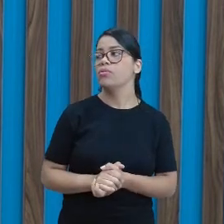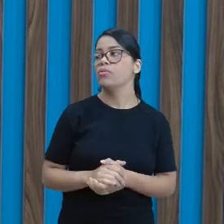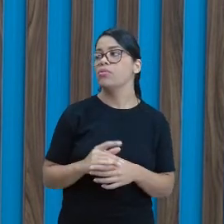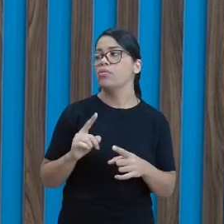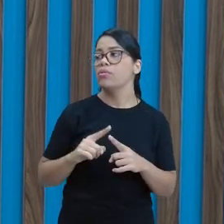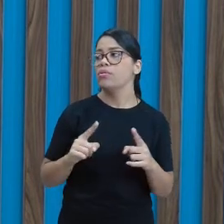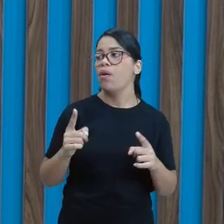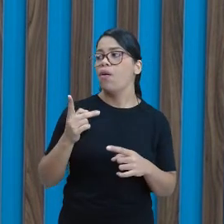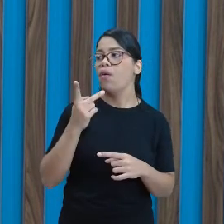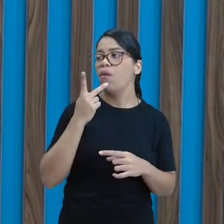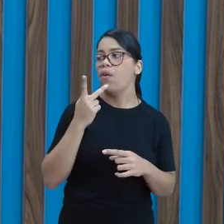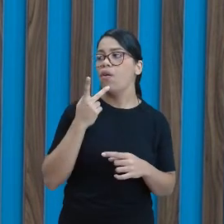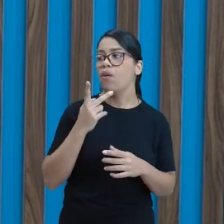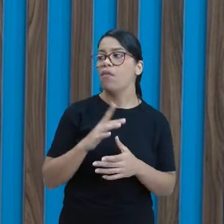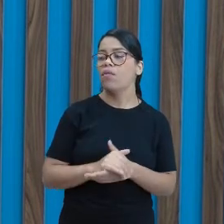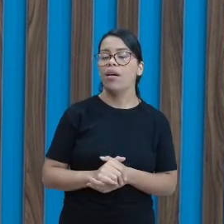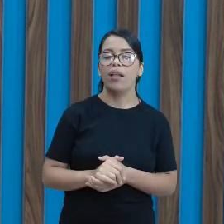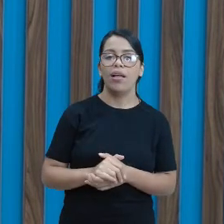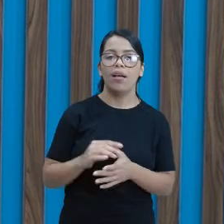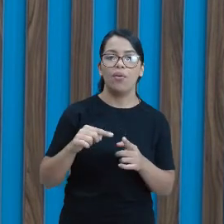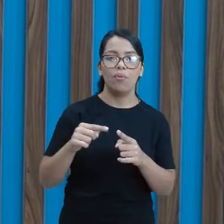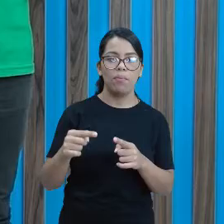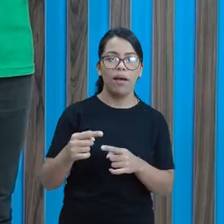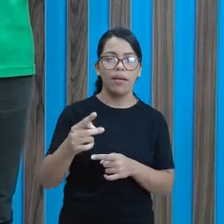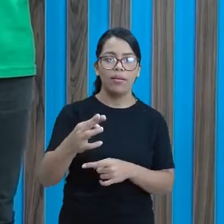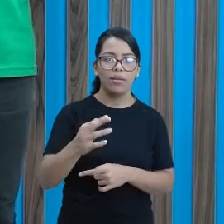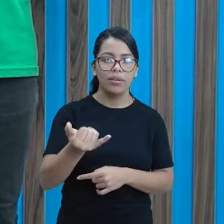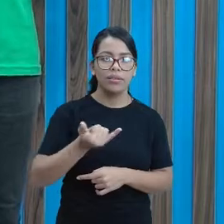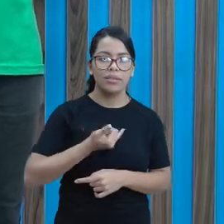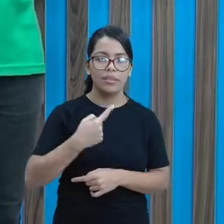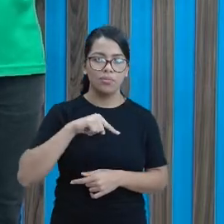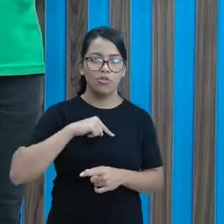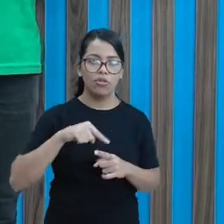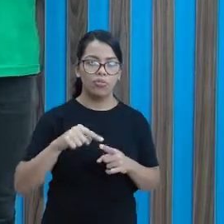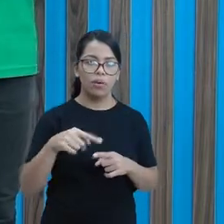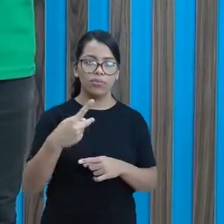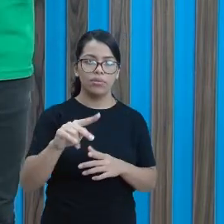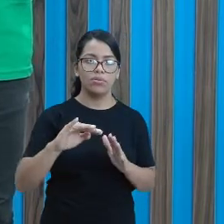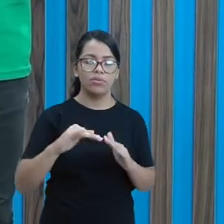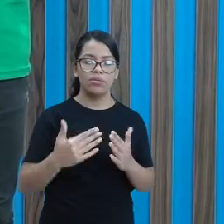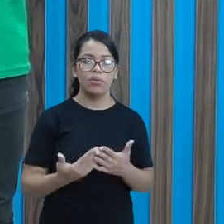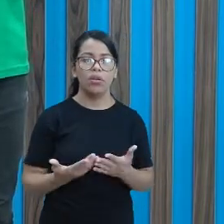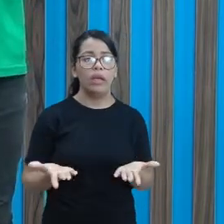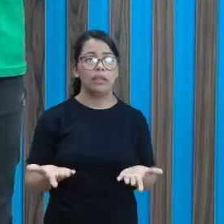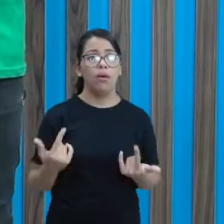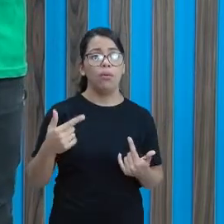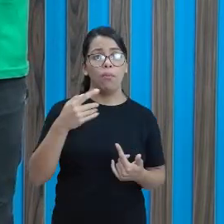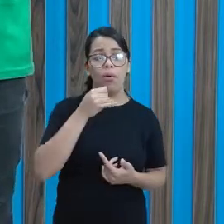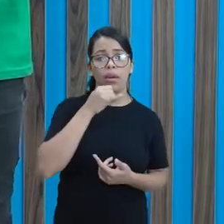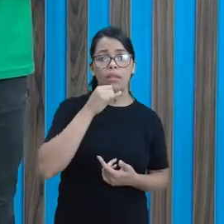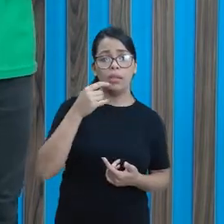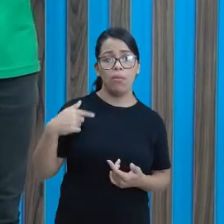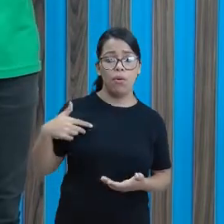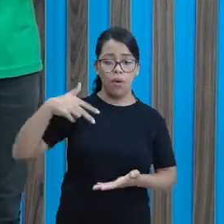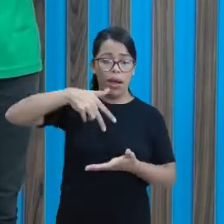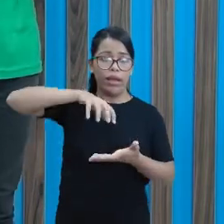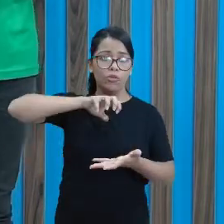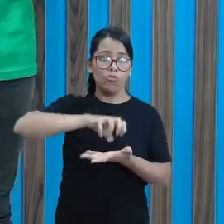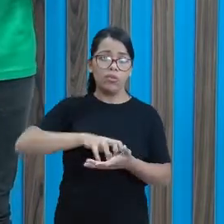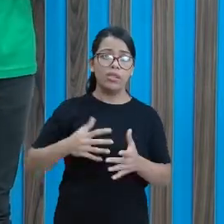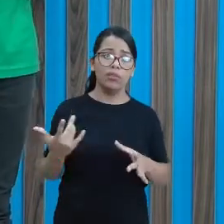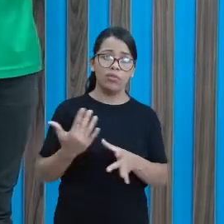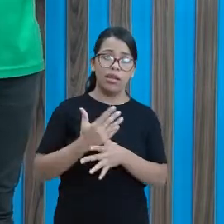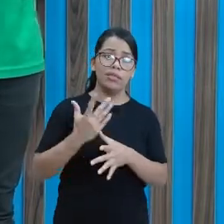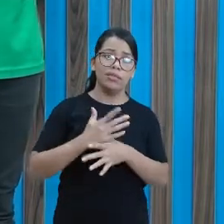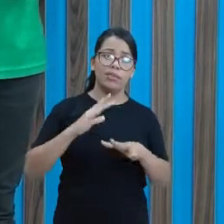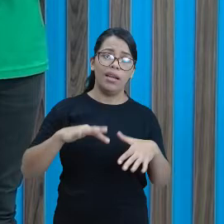aqui o bairro, a gente agradece. Pois é, vocês estão lá e eu estou aqui, tá? Eu estou aqui no centro da cidade, a gente está se comunicando ao